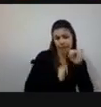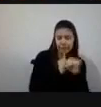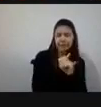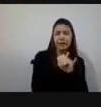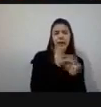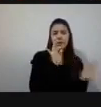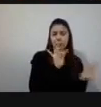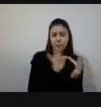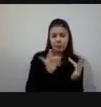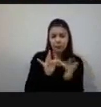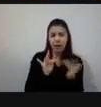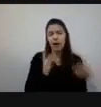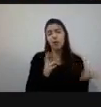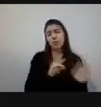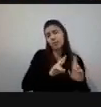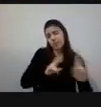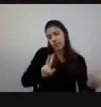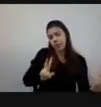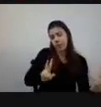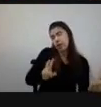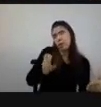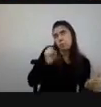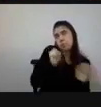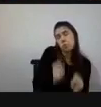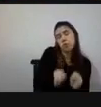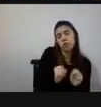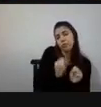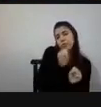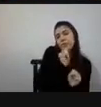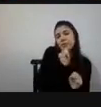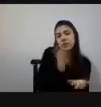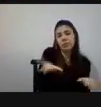Ele pode ir lá e talvez, né,